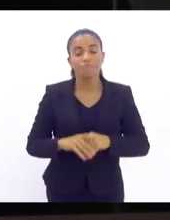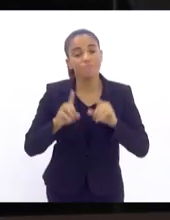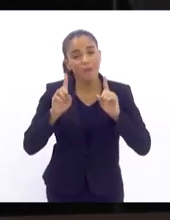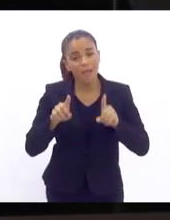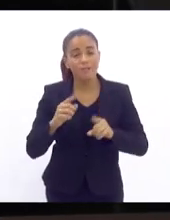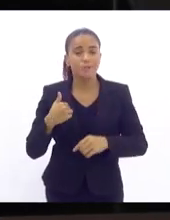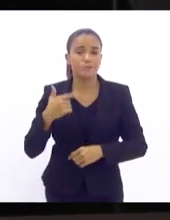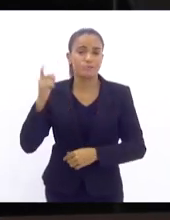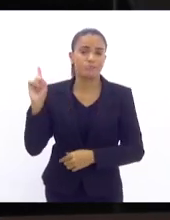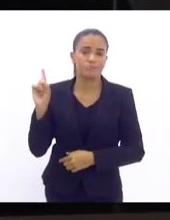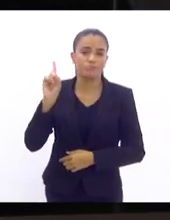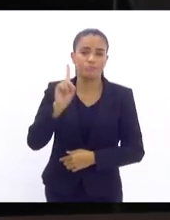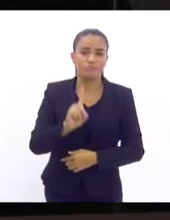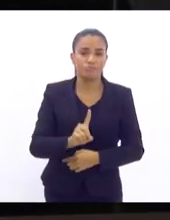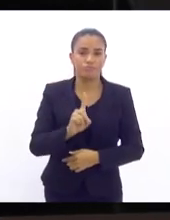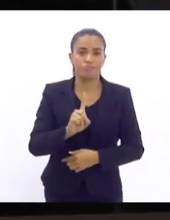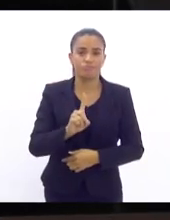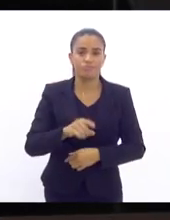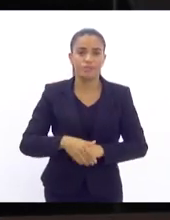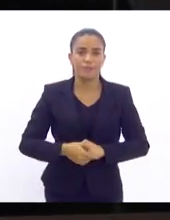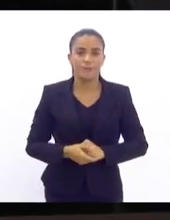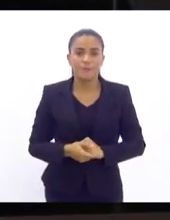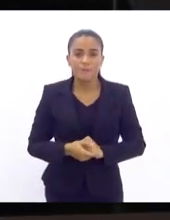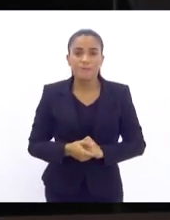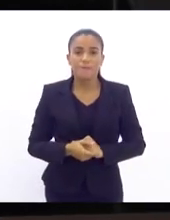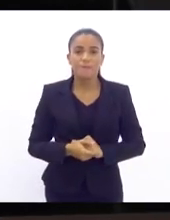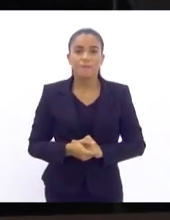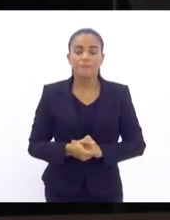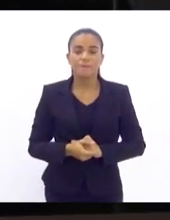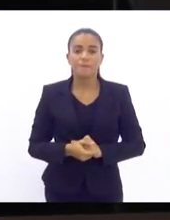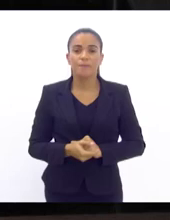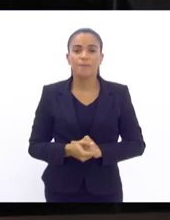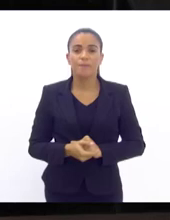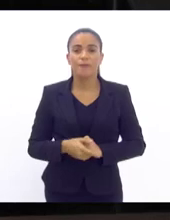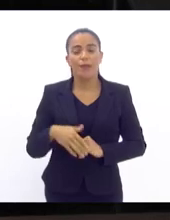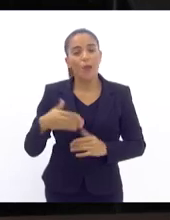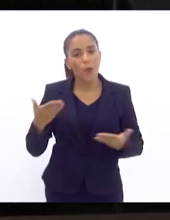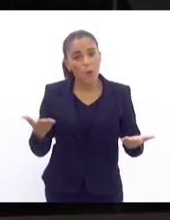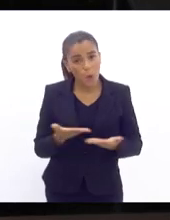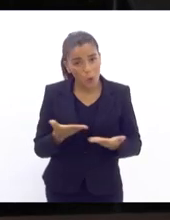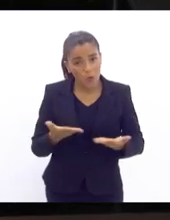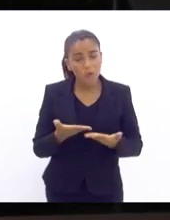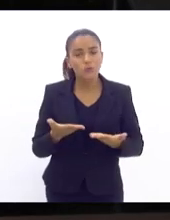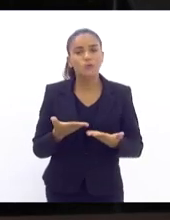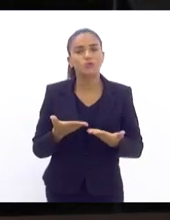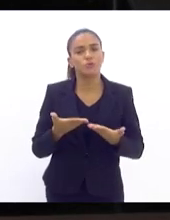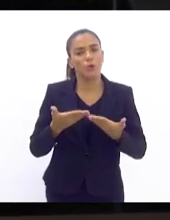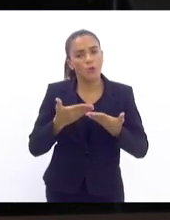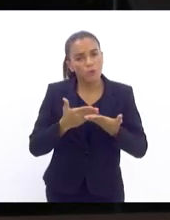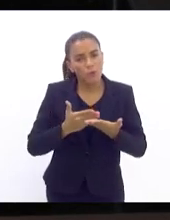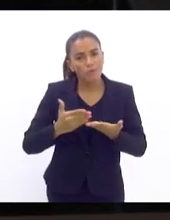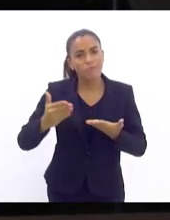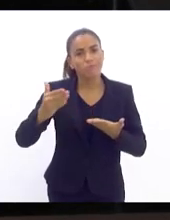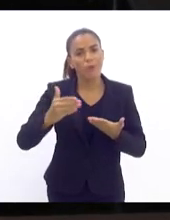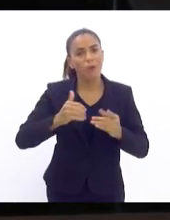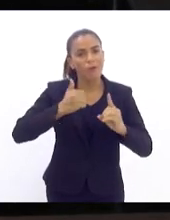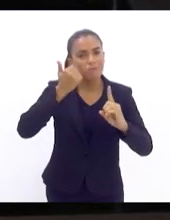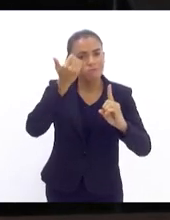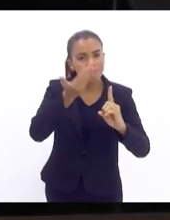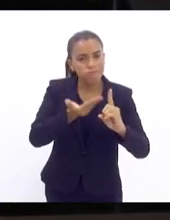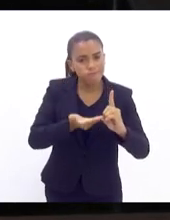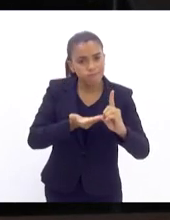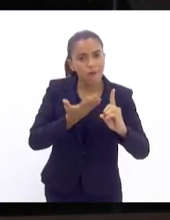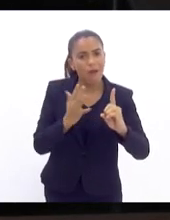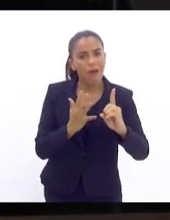aqui, nessa tribuna, é a moção que hoje eu estou dando entrada de congratulações e louvor